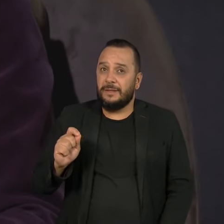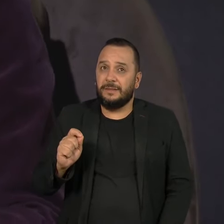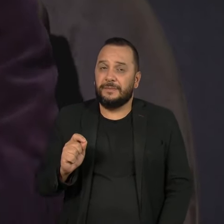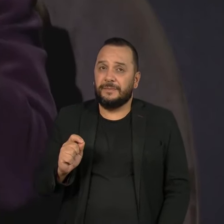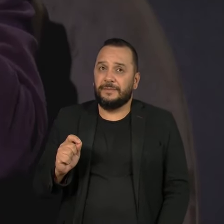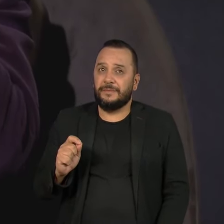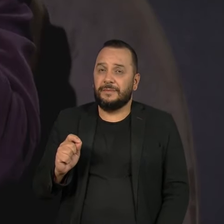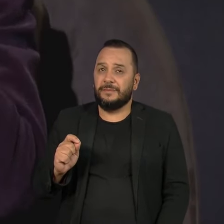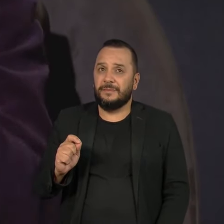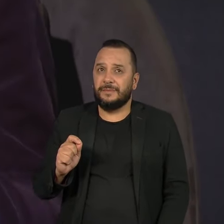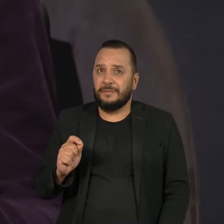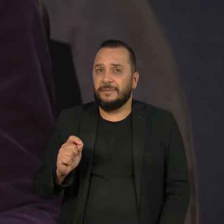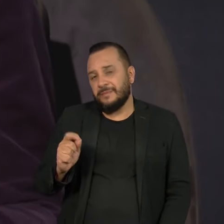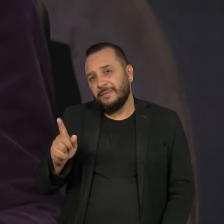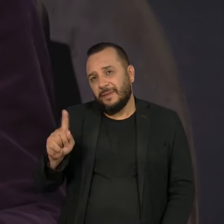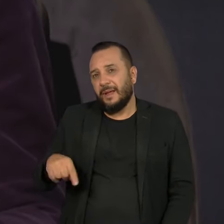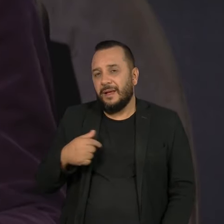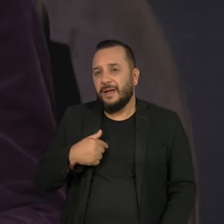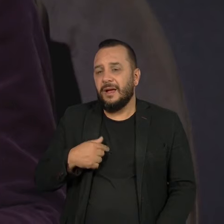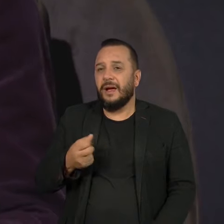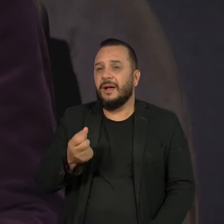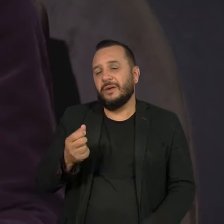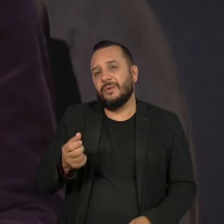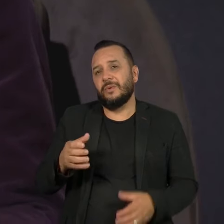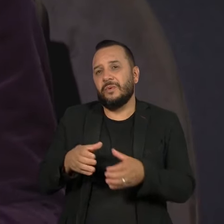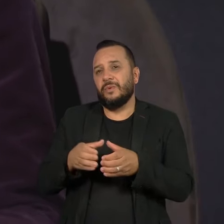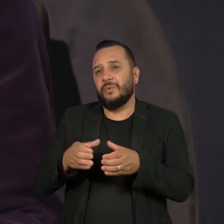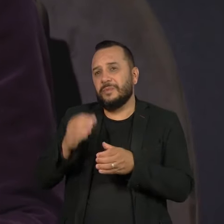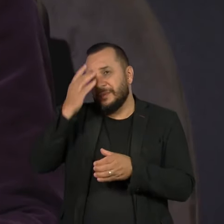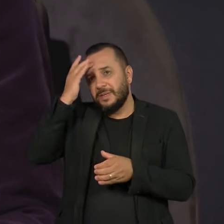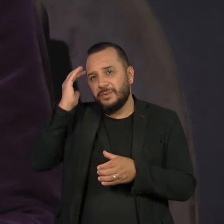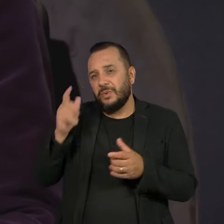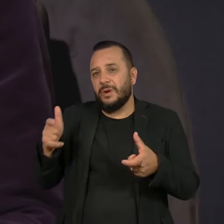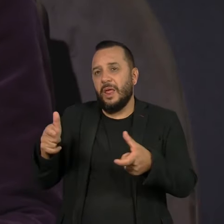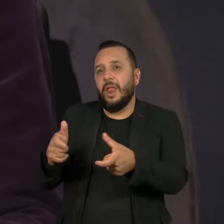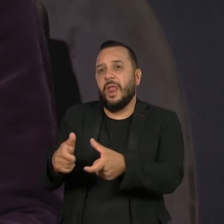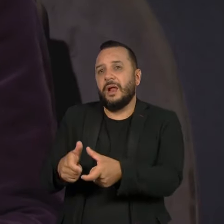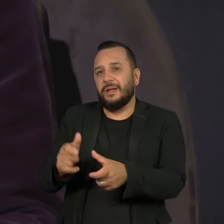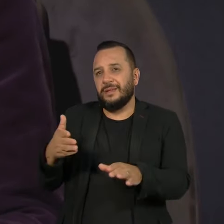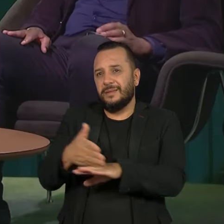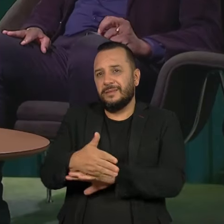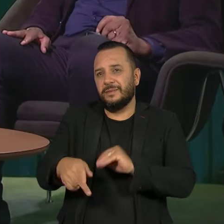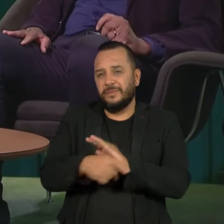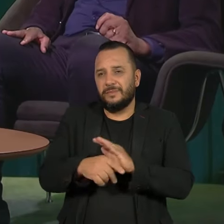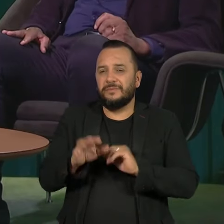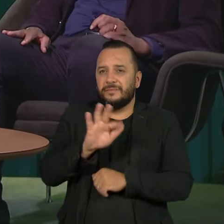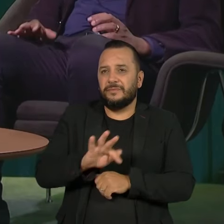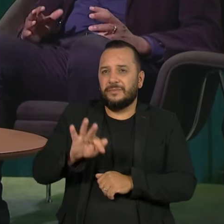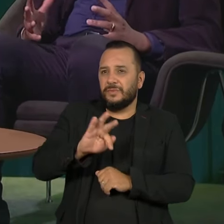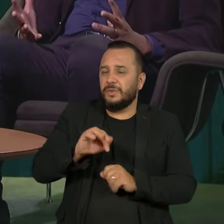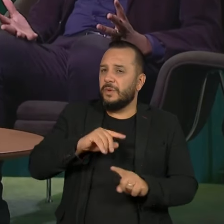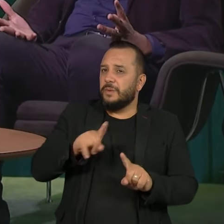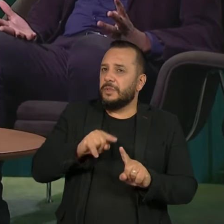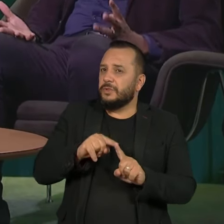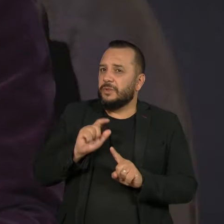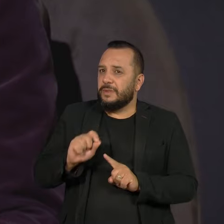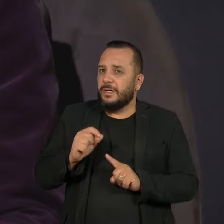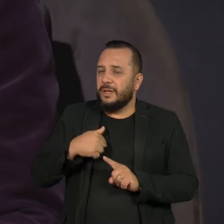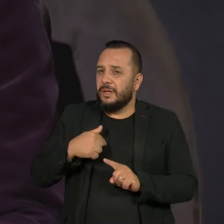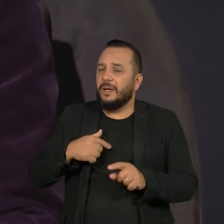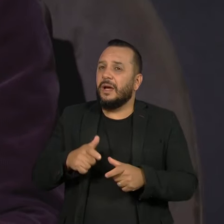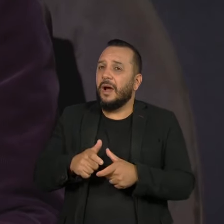é uma minoria de pessoas que entram nas universidades, né? E o objetivo é aumentar